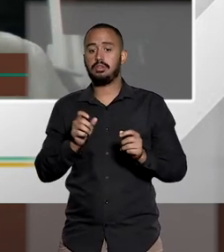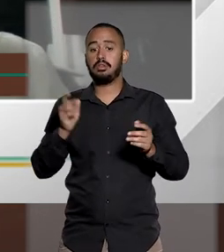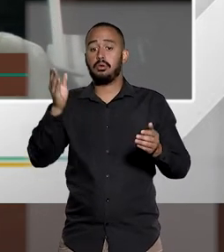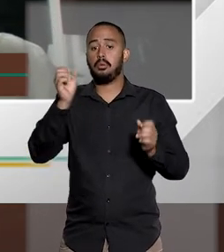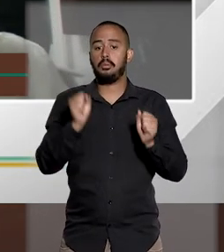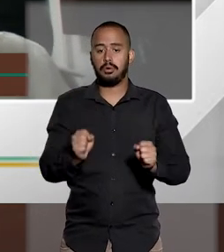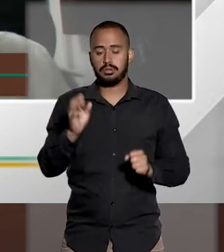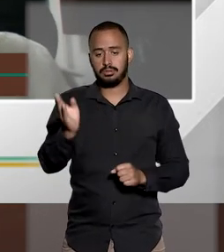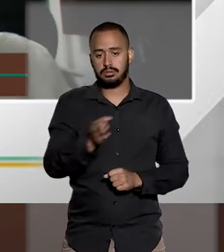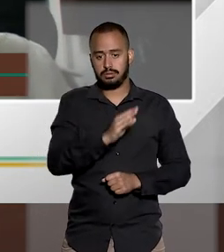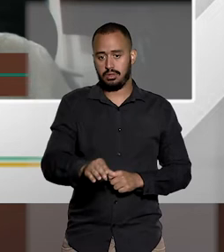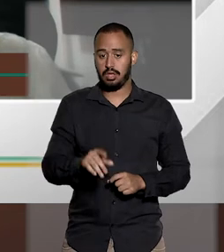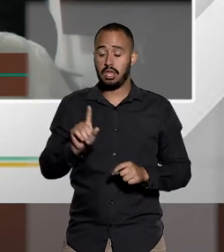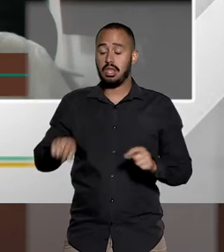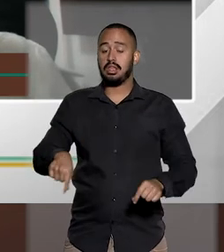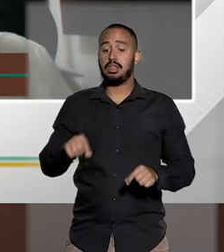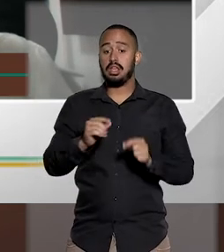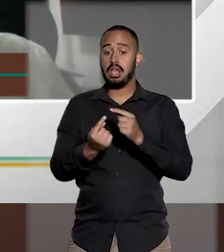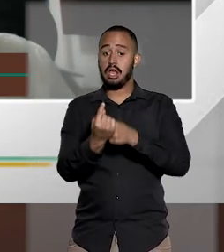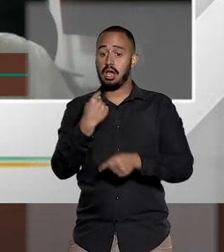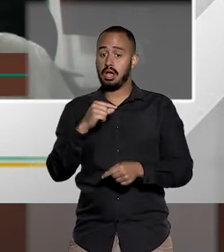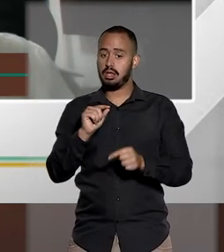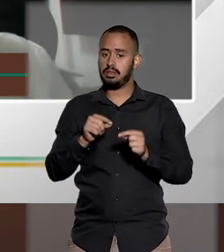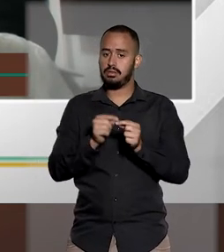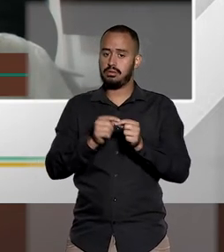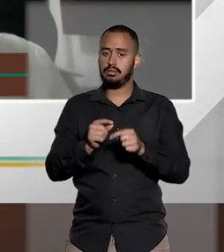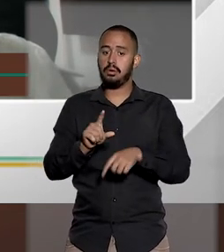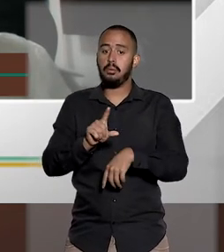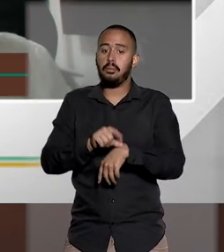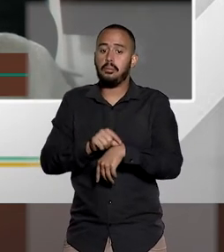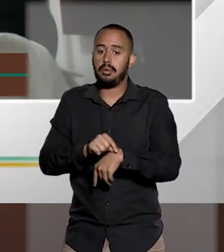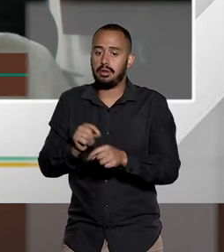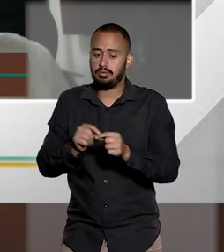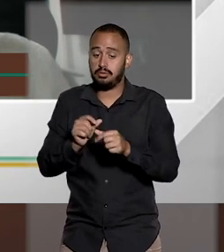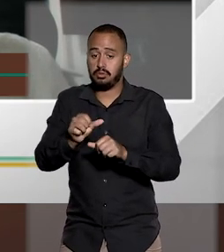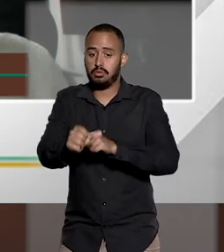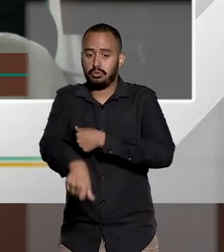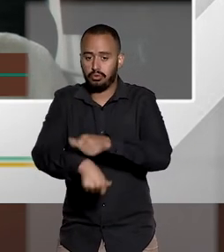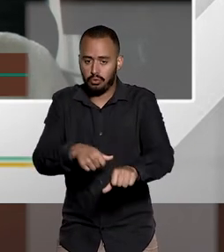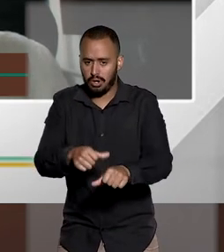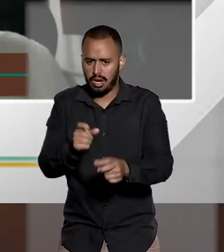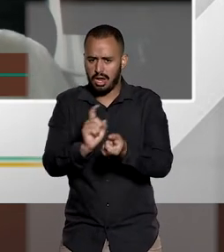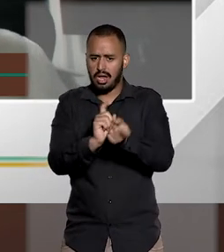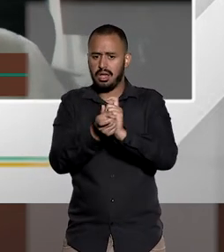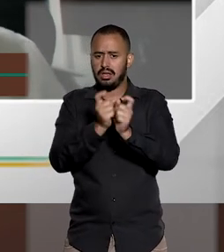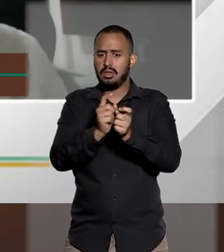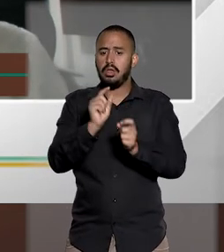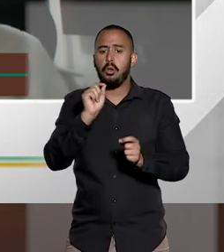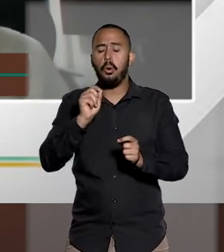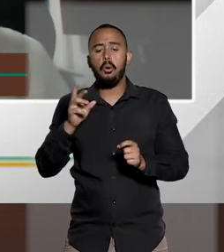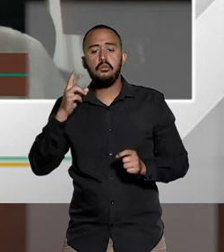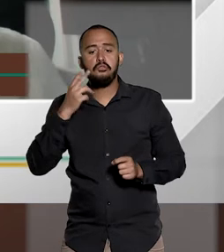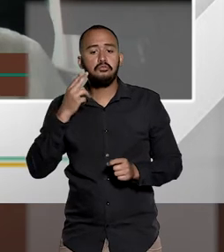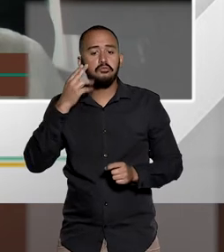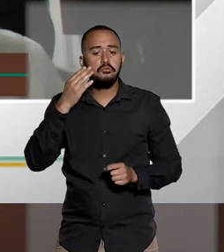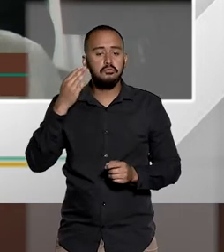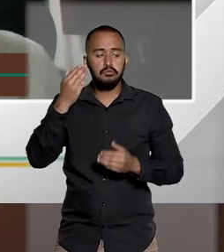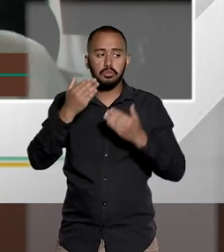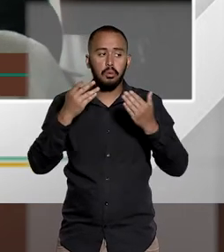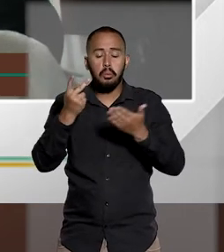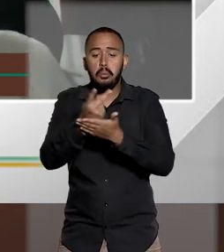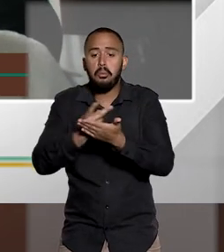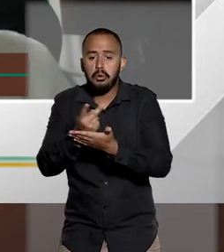um prazo para instaurar um procedimento administrativo para verificar o que está